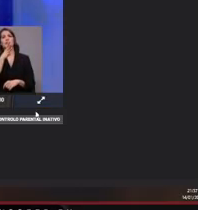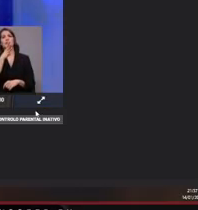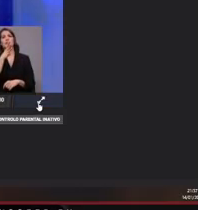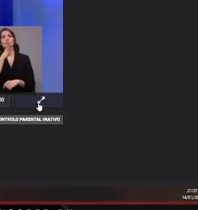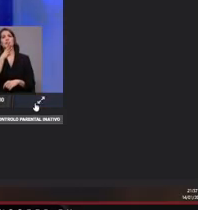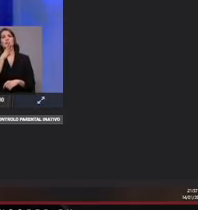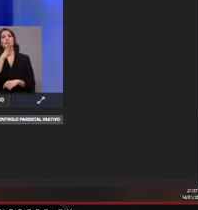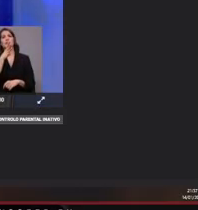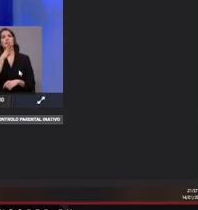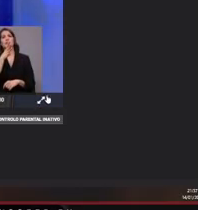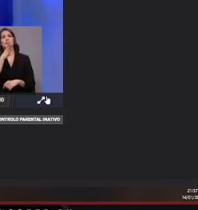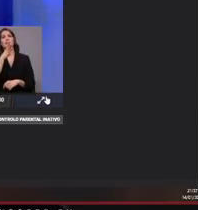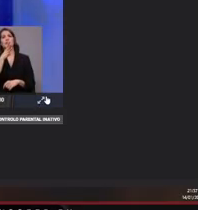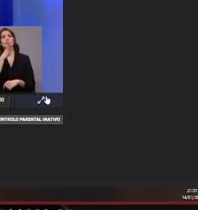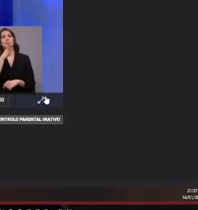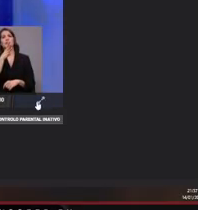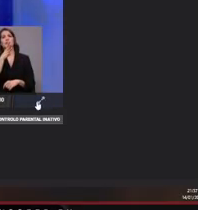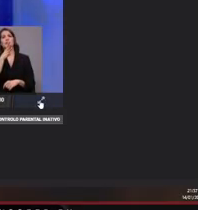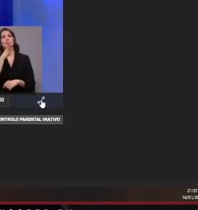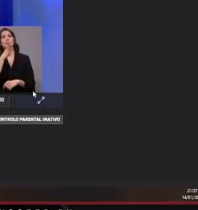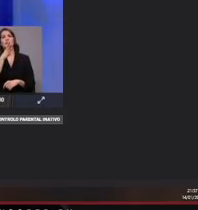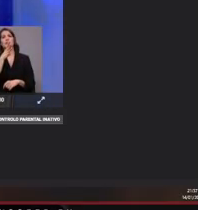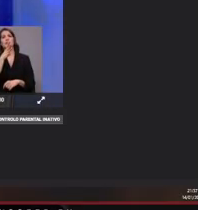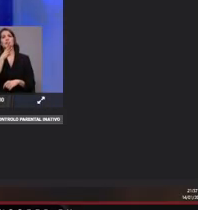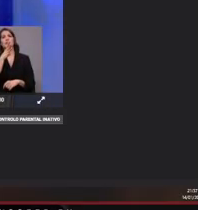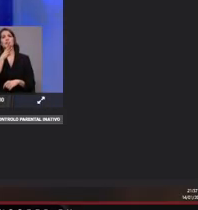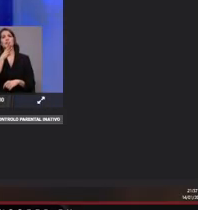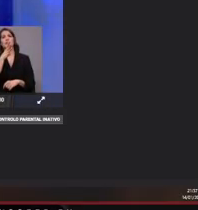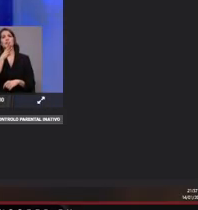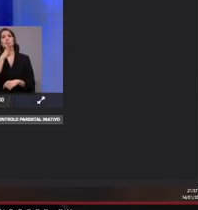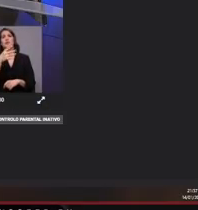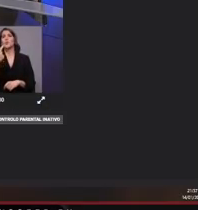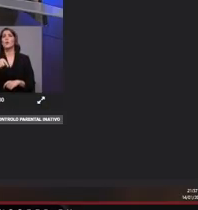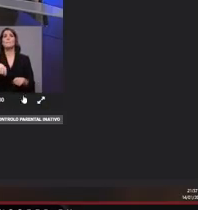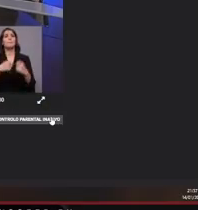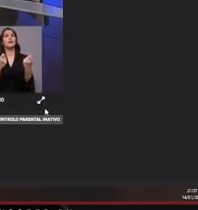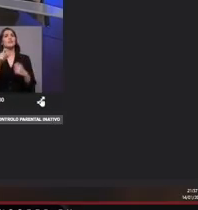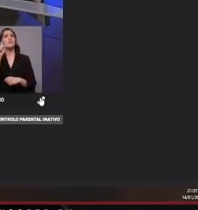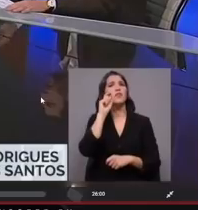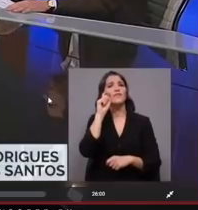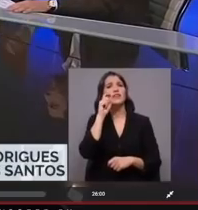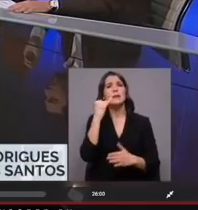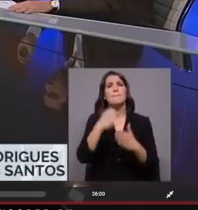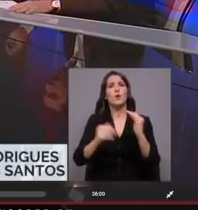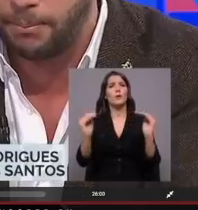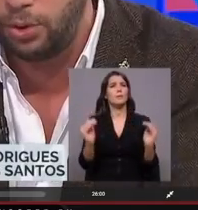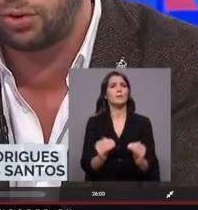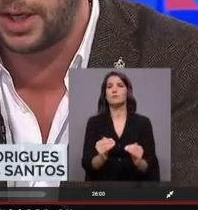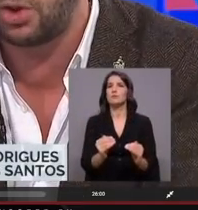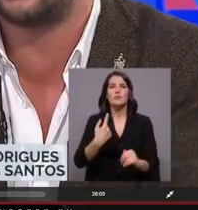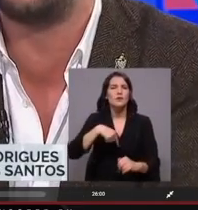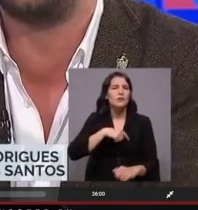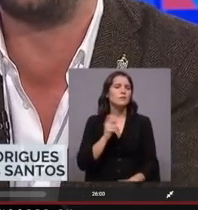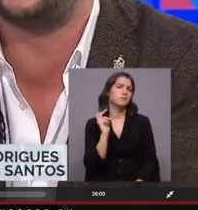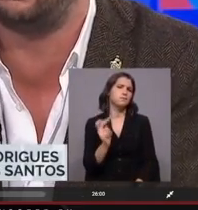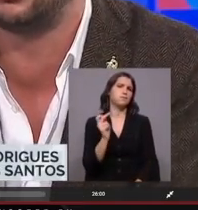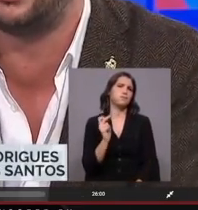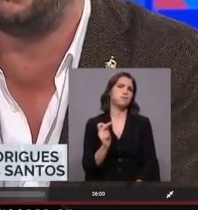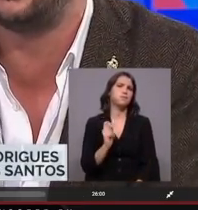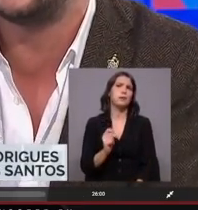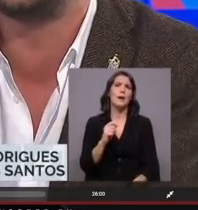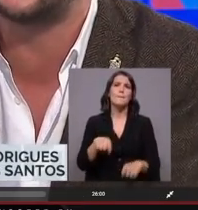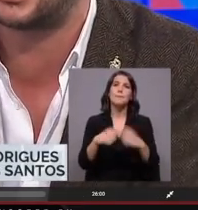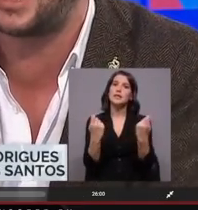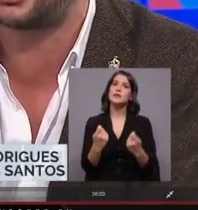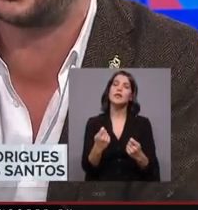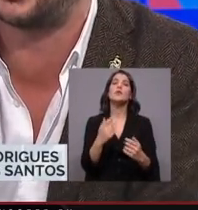produto com toda a iva se alguém falar sobre os animais carga fiscal porque nós há muitos anos que somos o